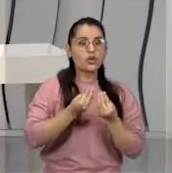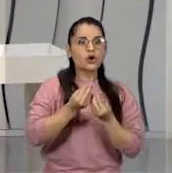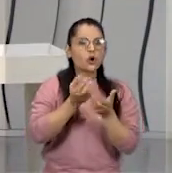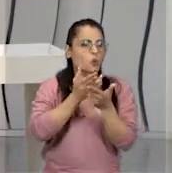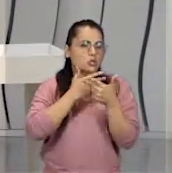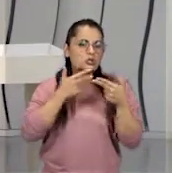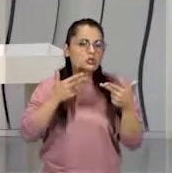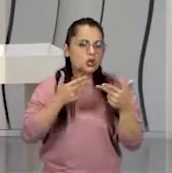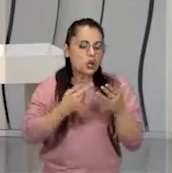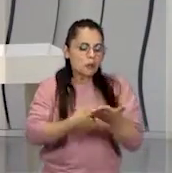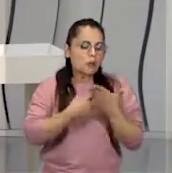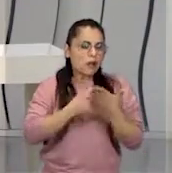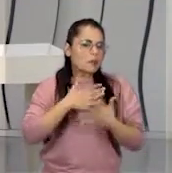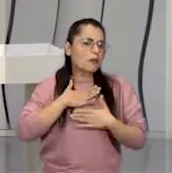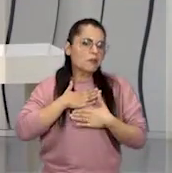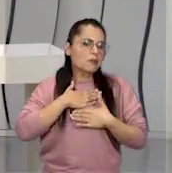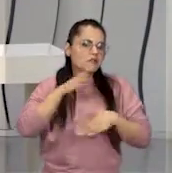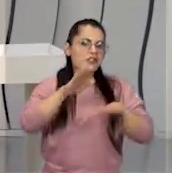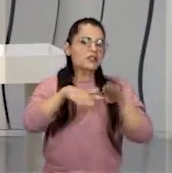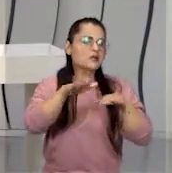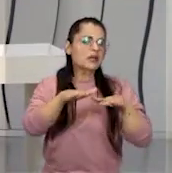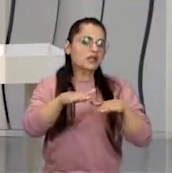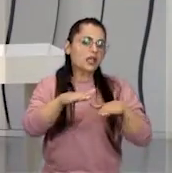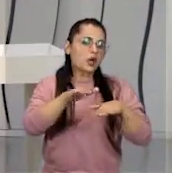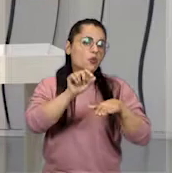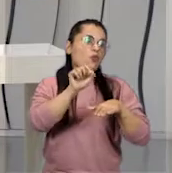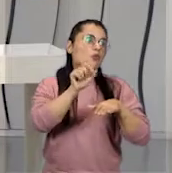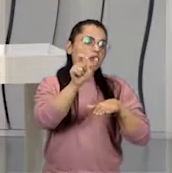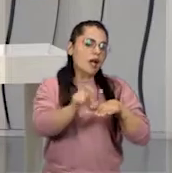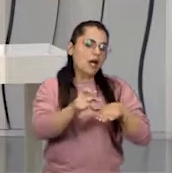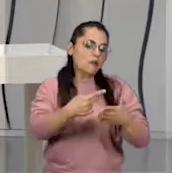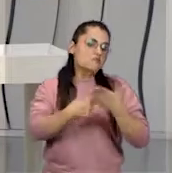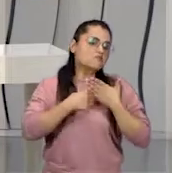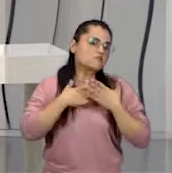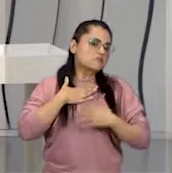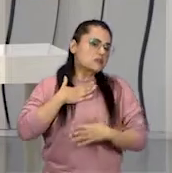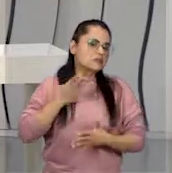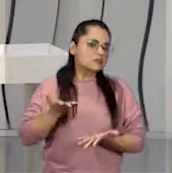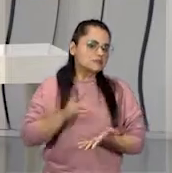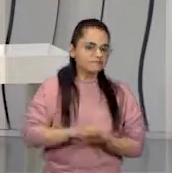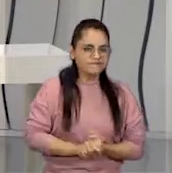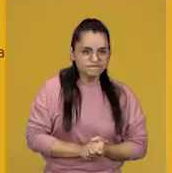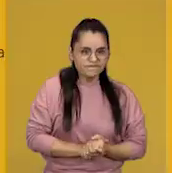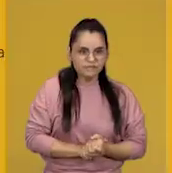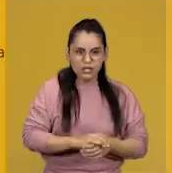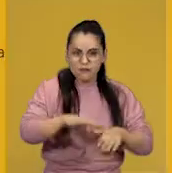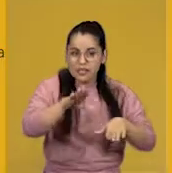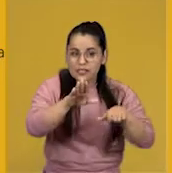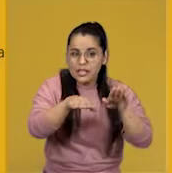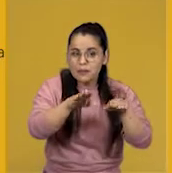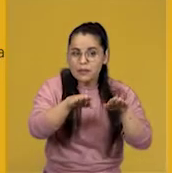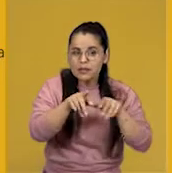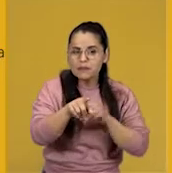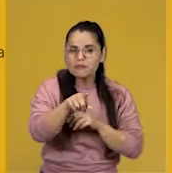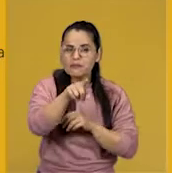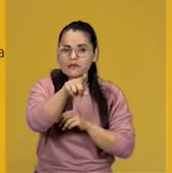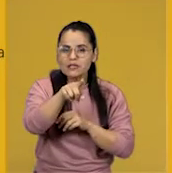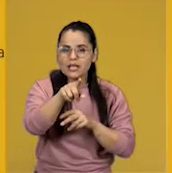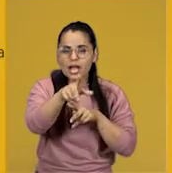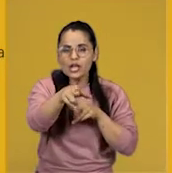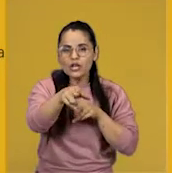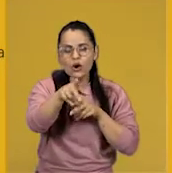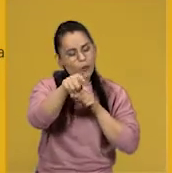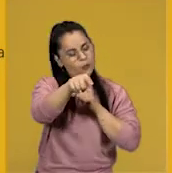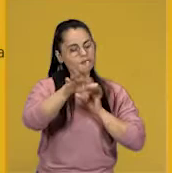mim, assim ela é para mim. Tá vendo? Então, ela se afirma como verdade. Tal como ela se apresenta para você, assim ela